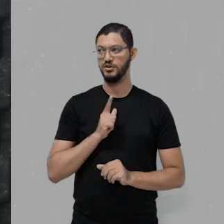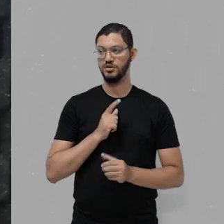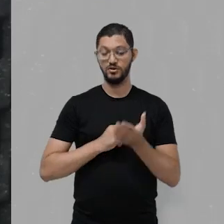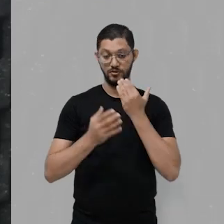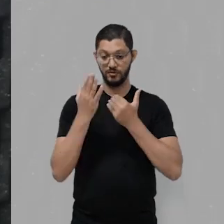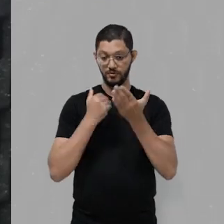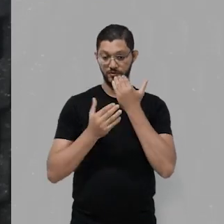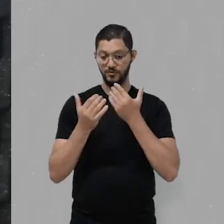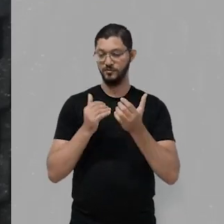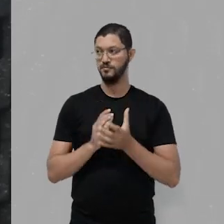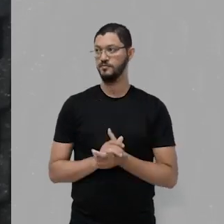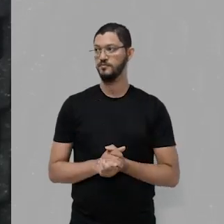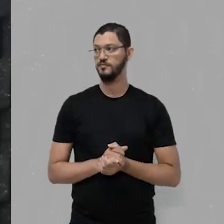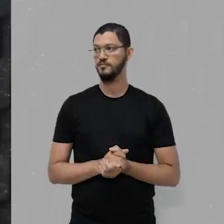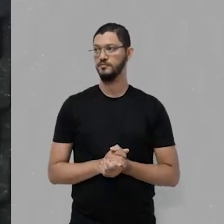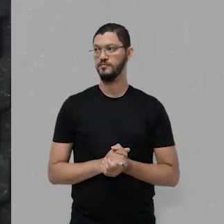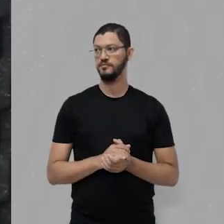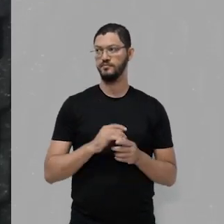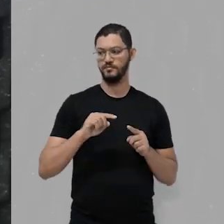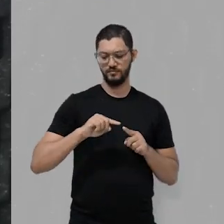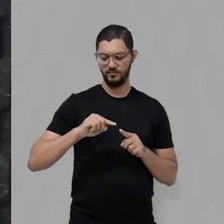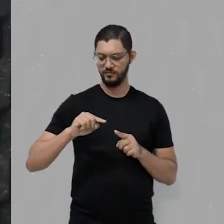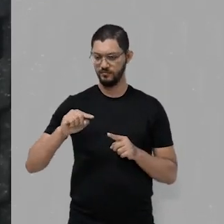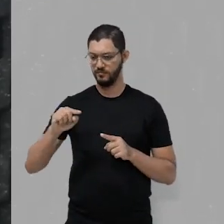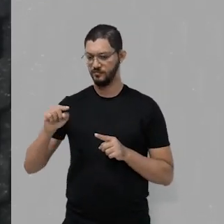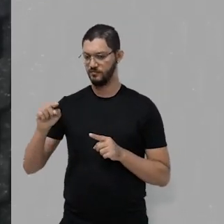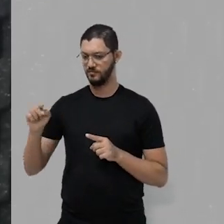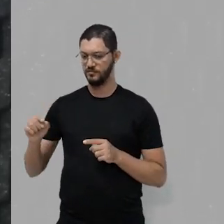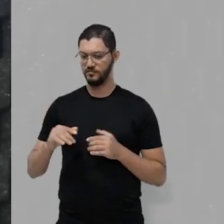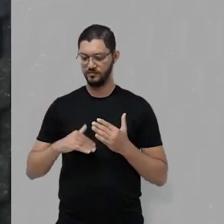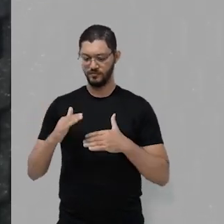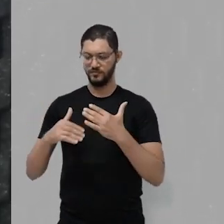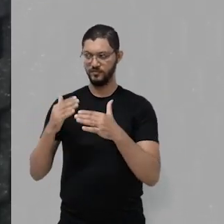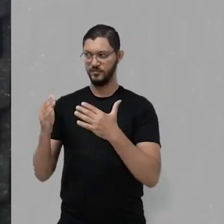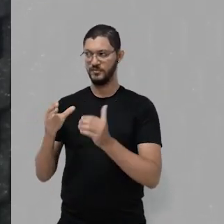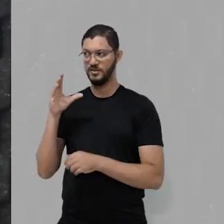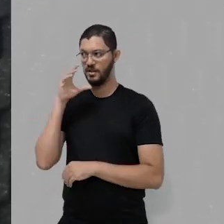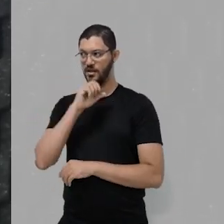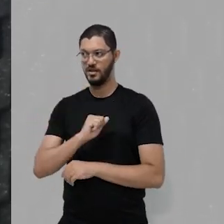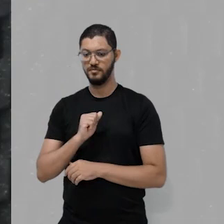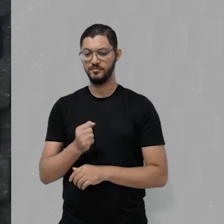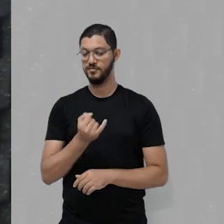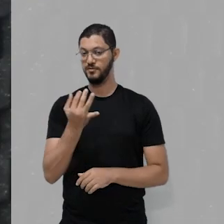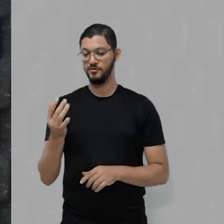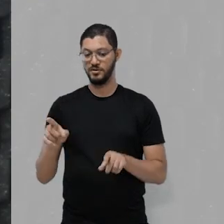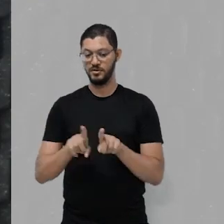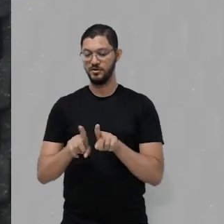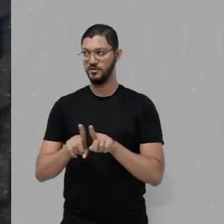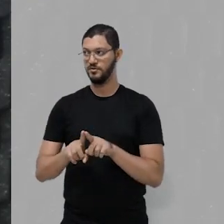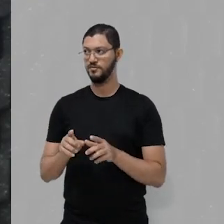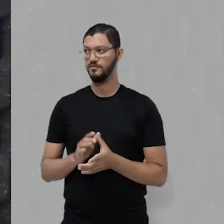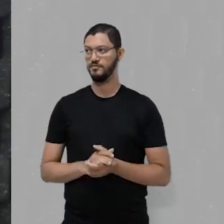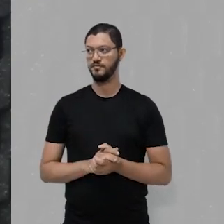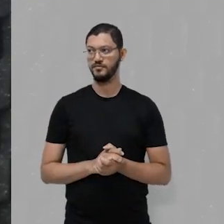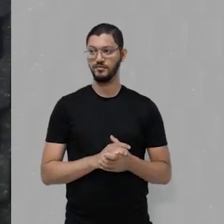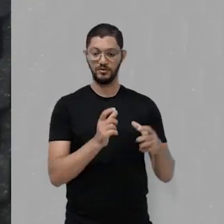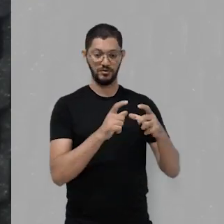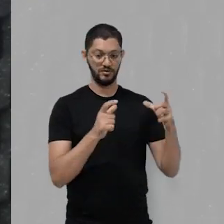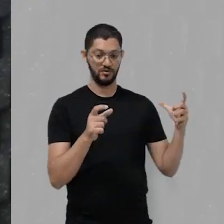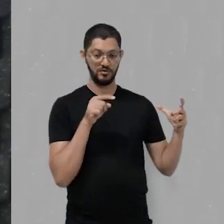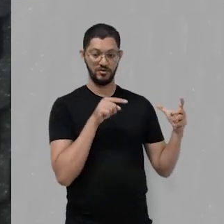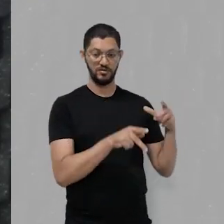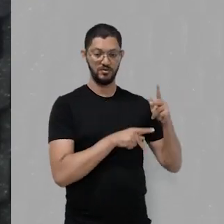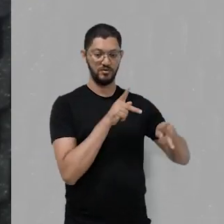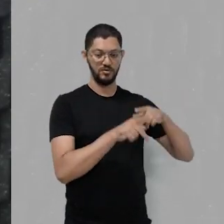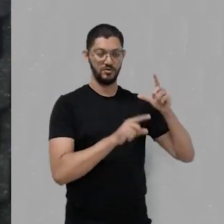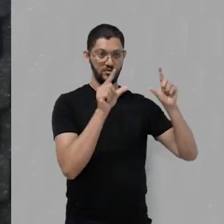alimento disponível, então esses didínios começaram a se multiplicar e aumentar em quantidade. Essa grande população de